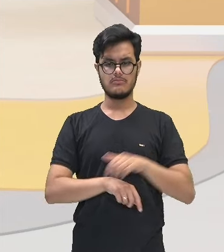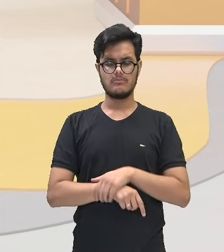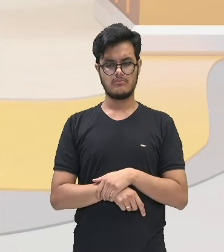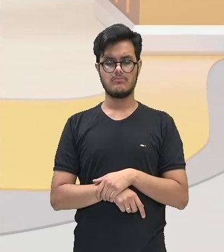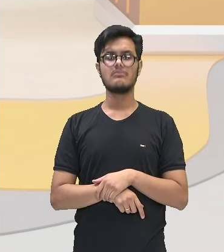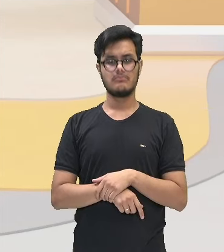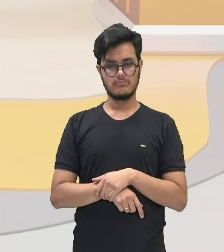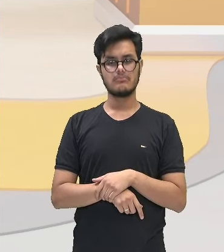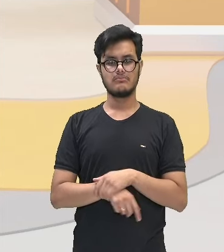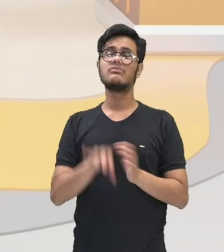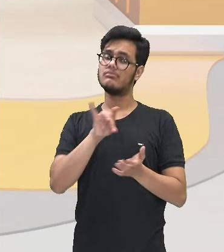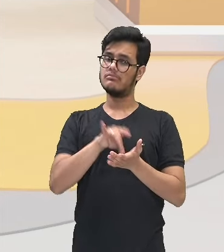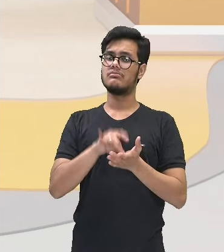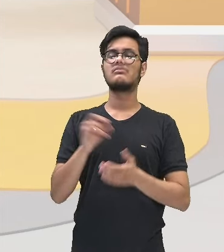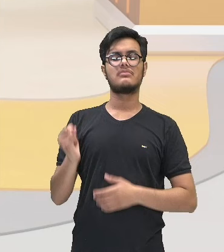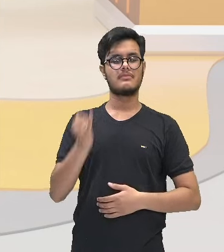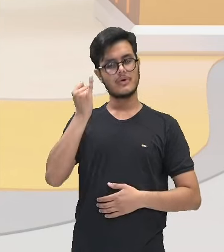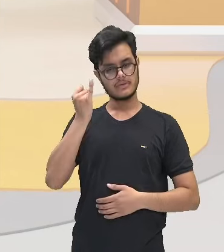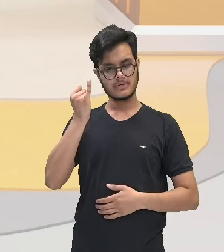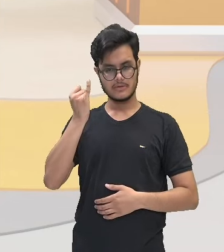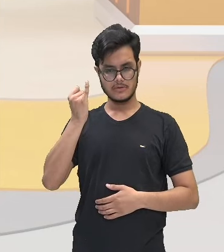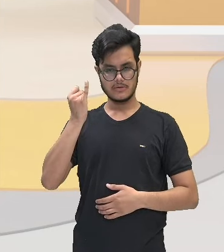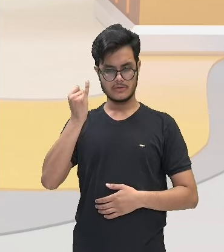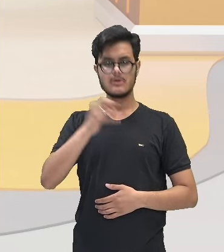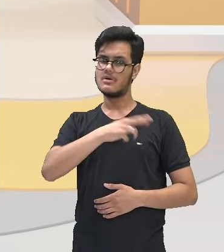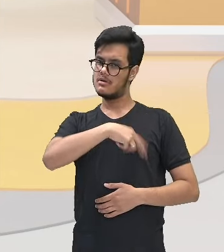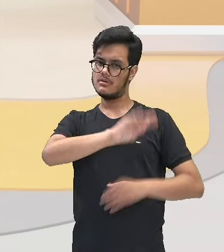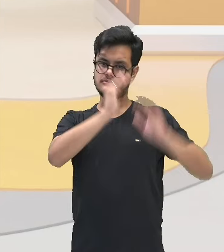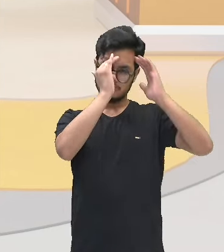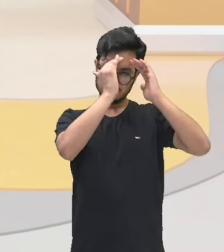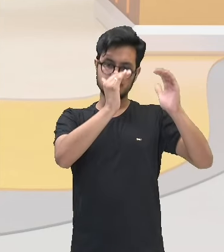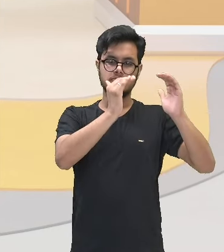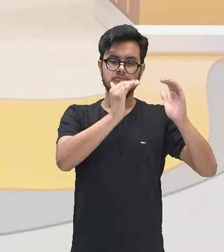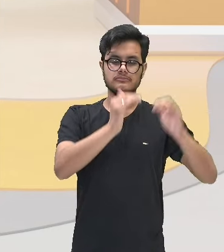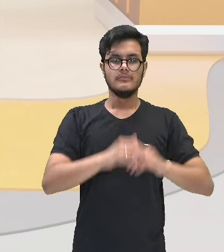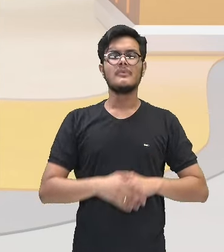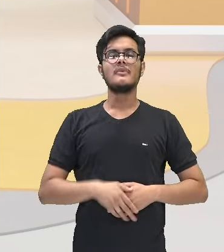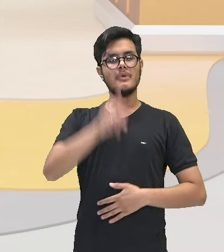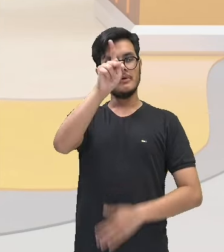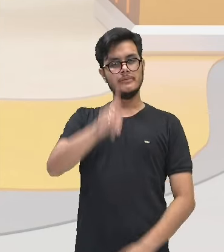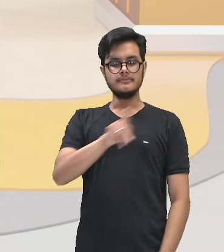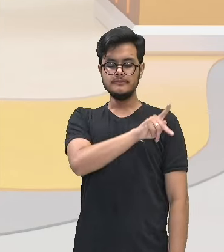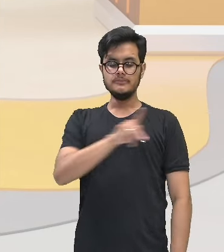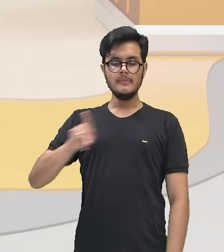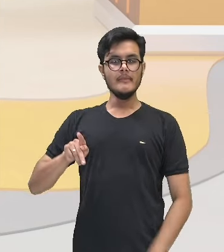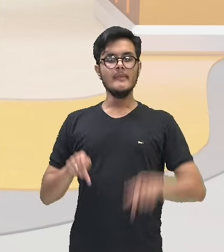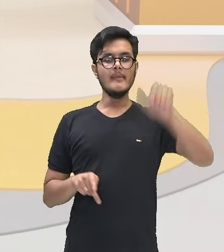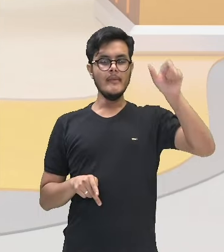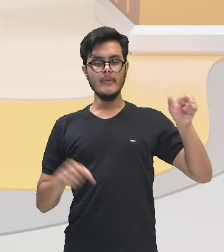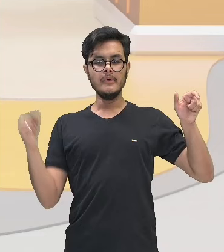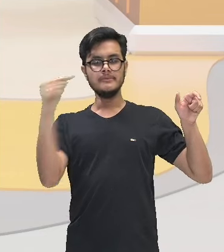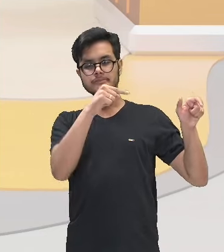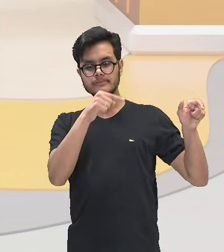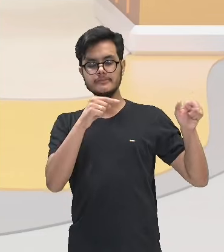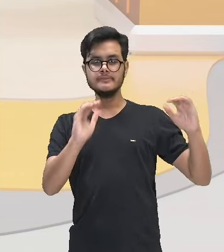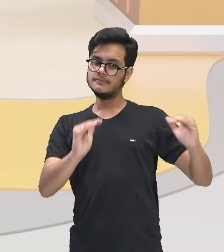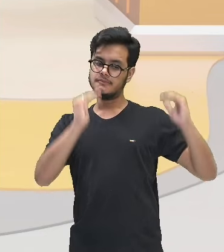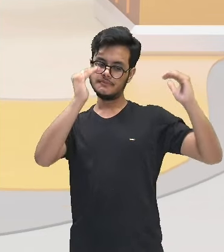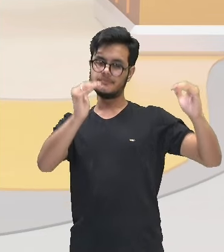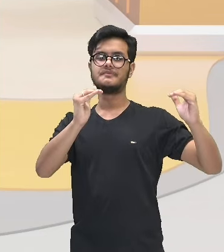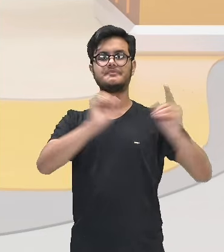característica principal e foco principal a religiosidade. Então, o padre, ele vai estar sempre à frente